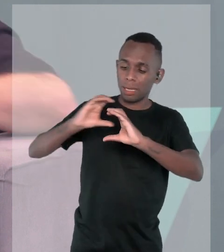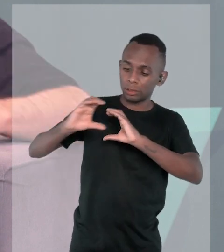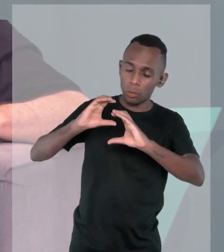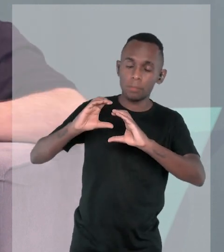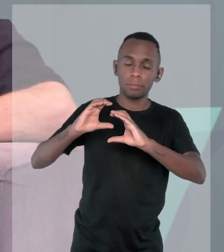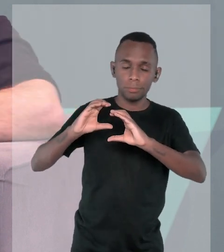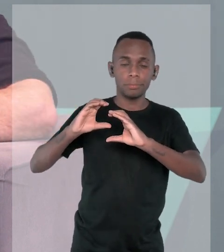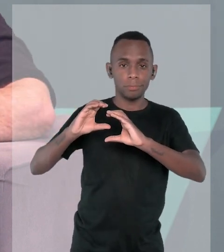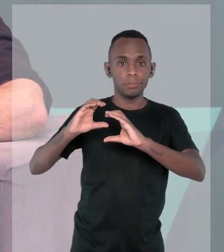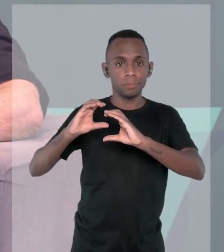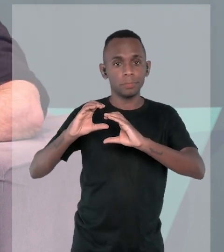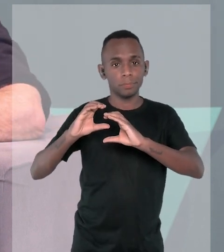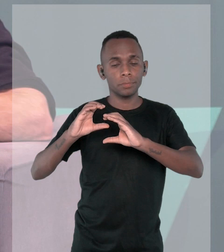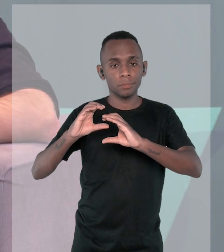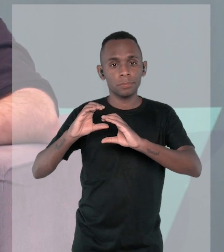comunicação...